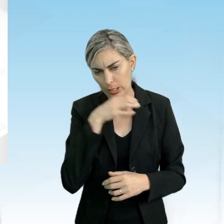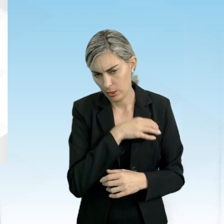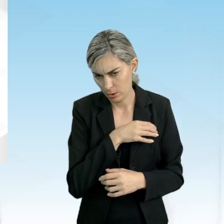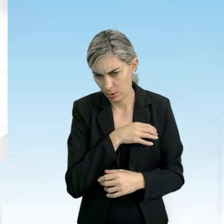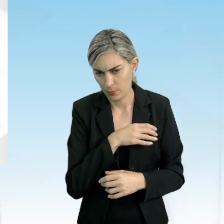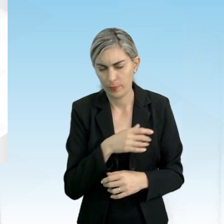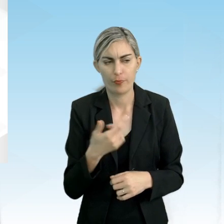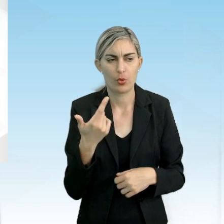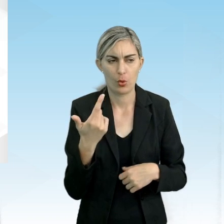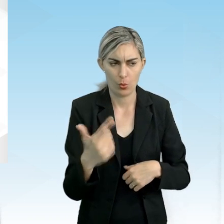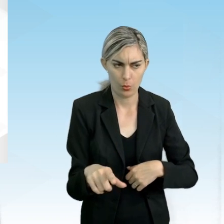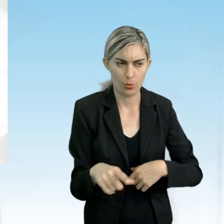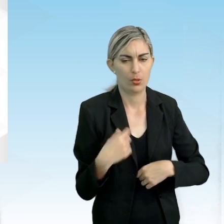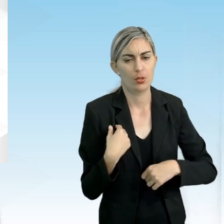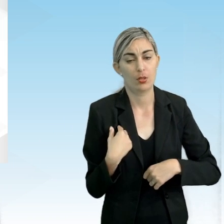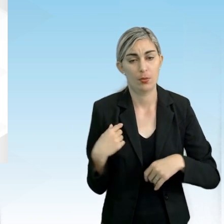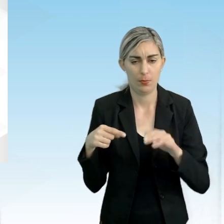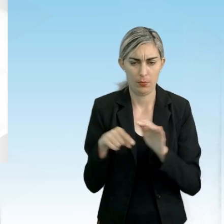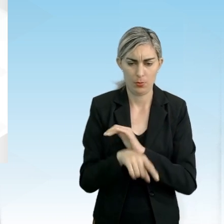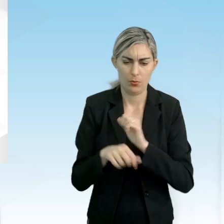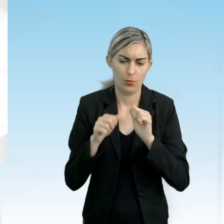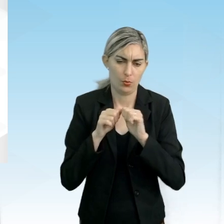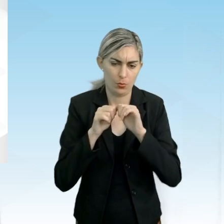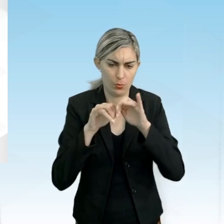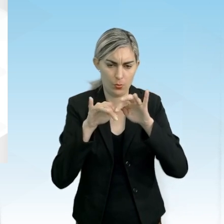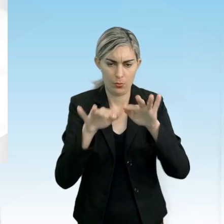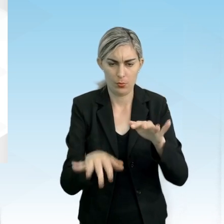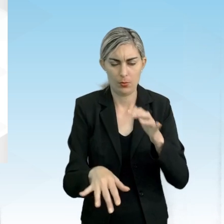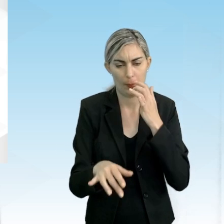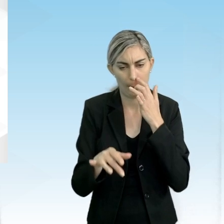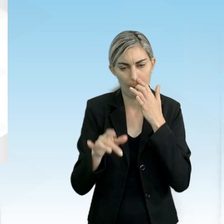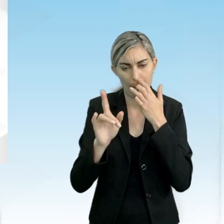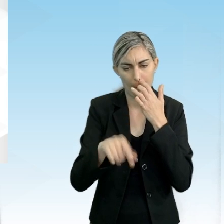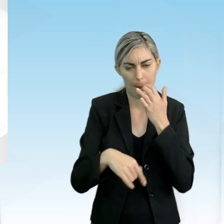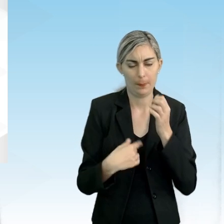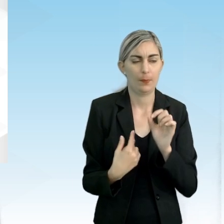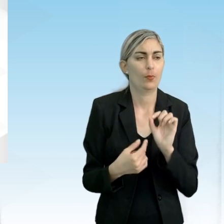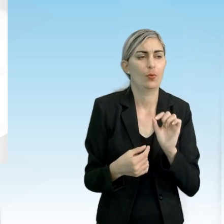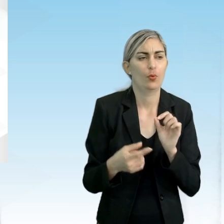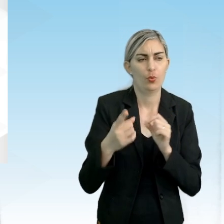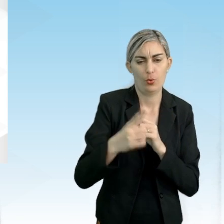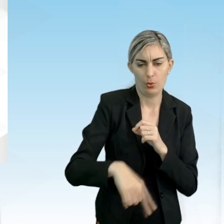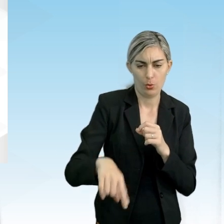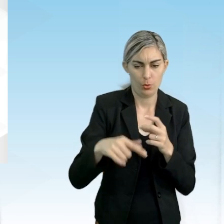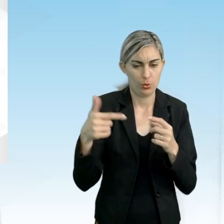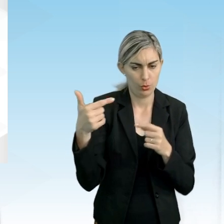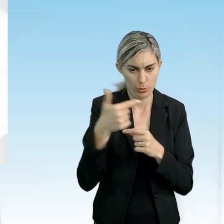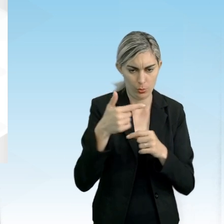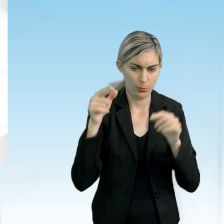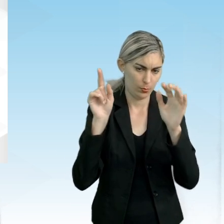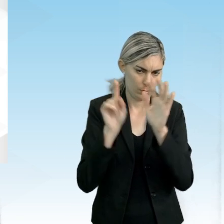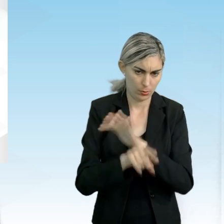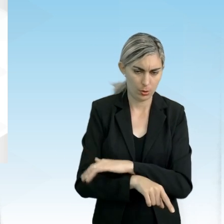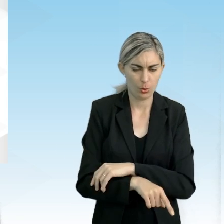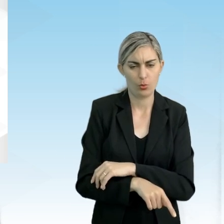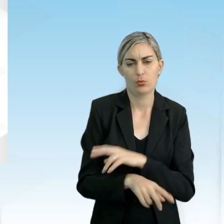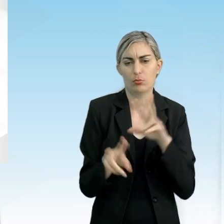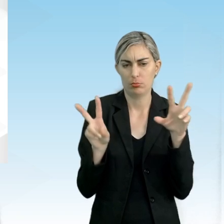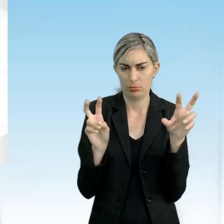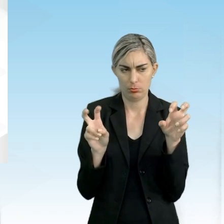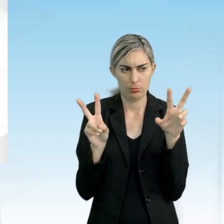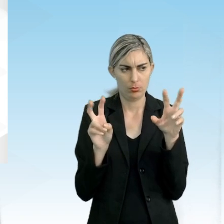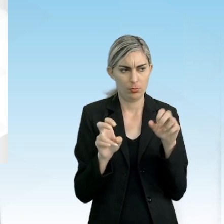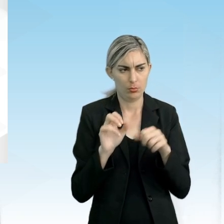outra questão sobre propagação de calor é o seguinte que é a nossa segunda questão sobre